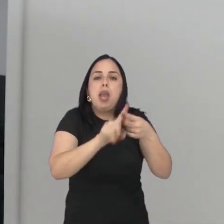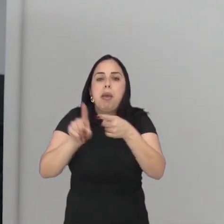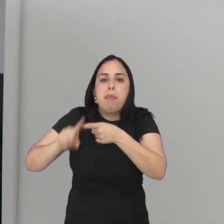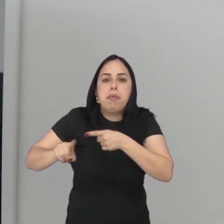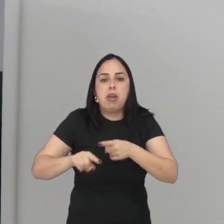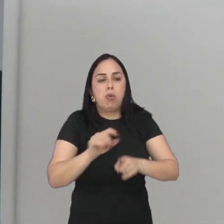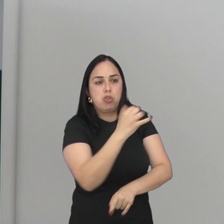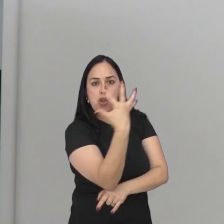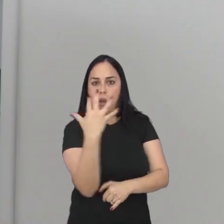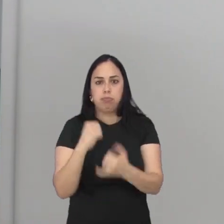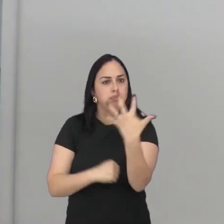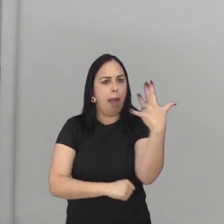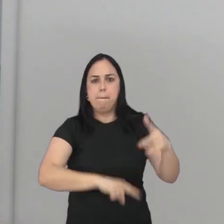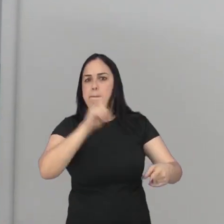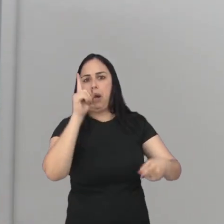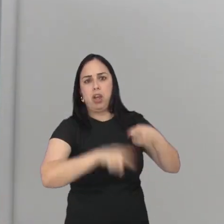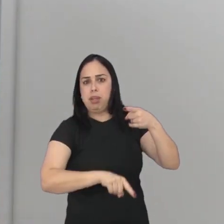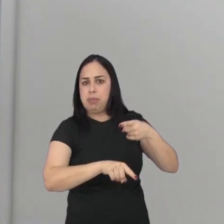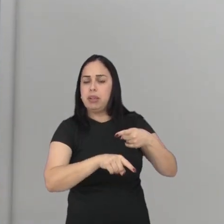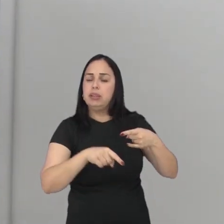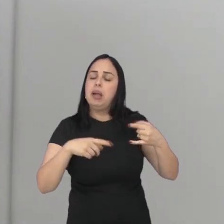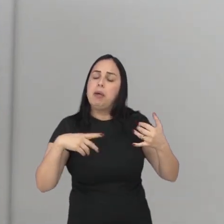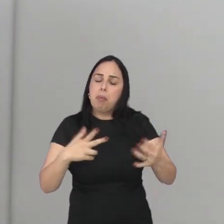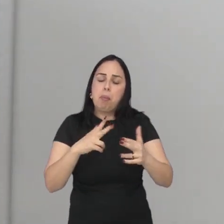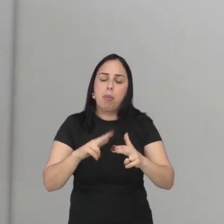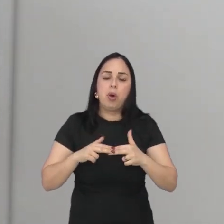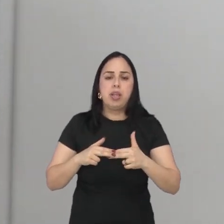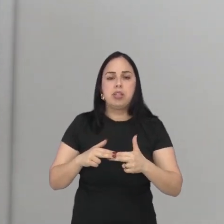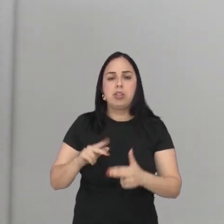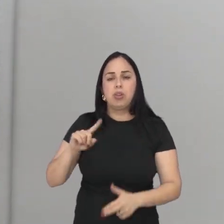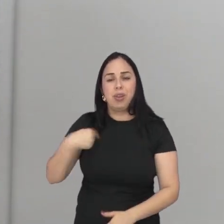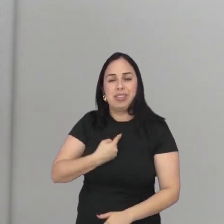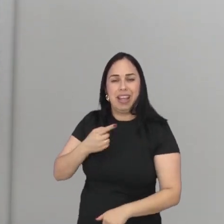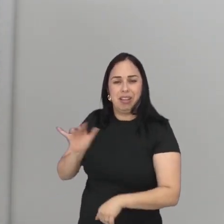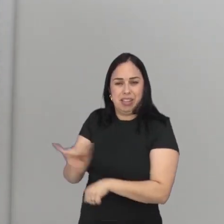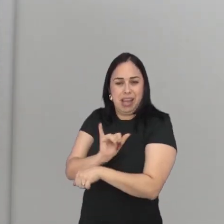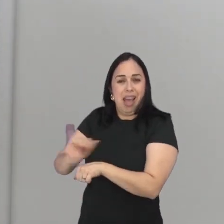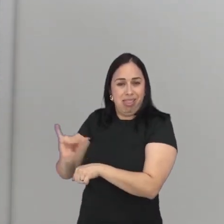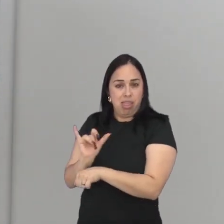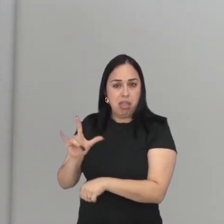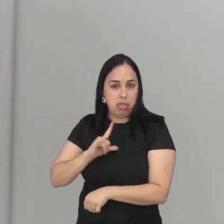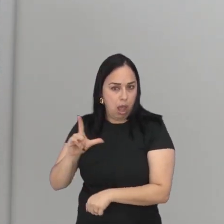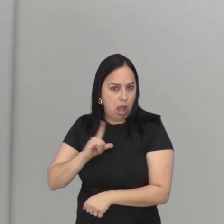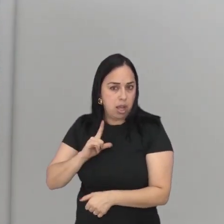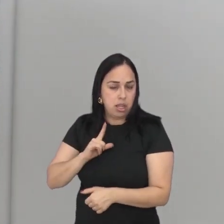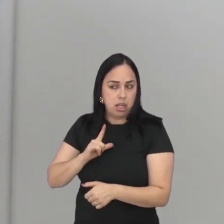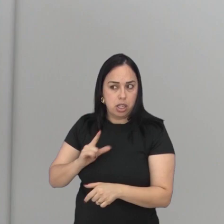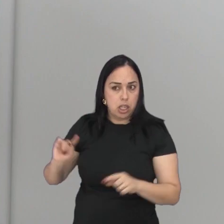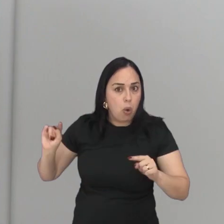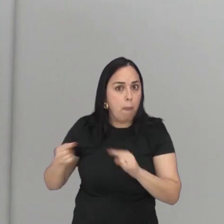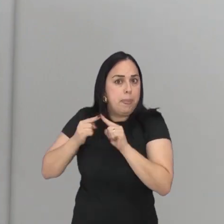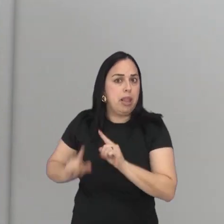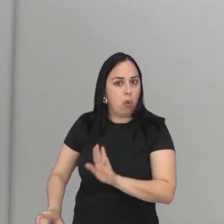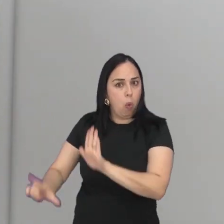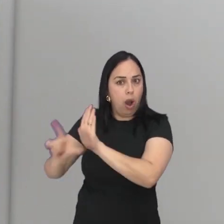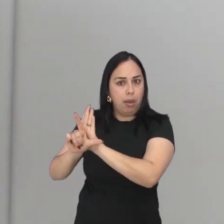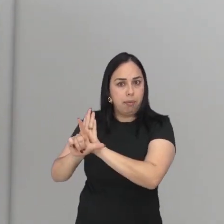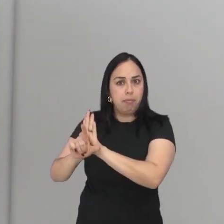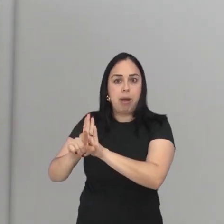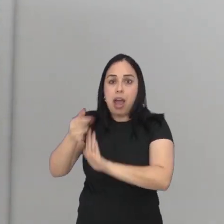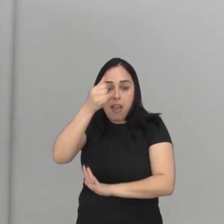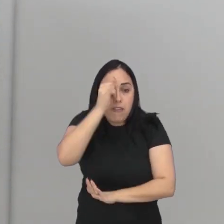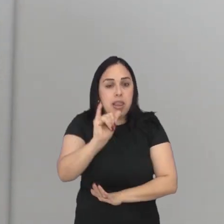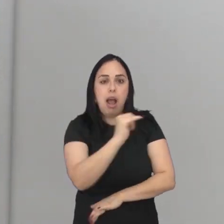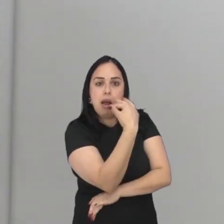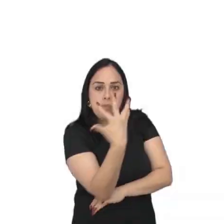restrinja ao desmatamento, né? Então, acho que nós temos mecanismos e força da lei para que